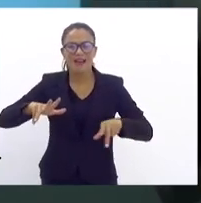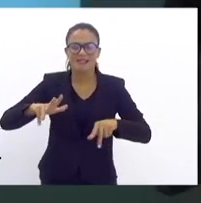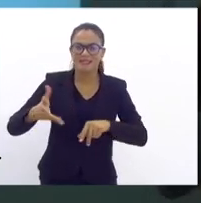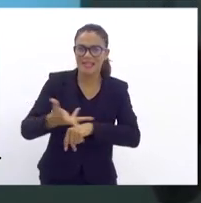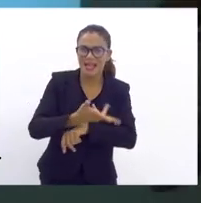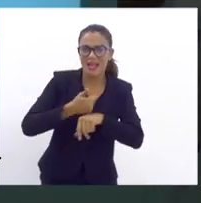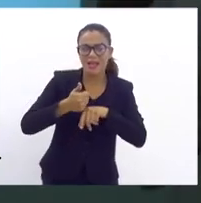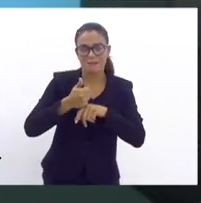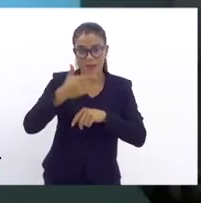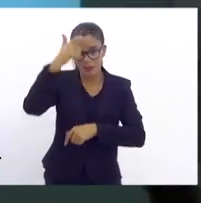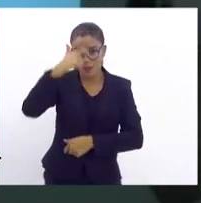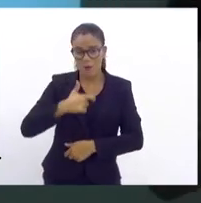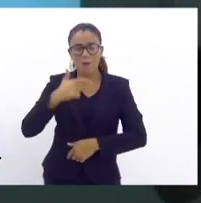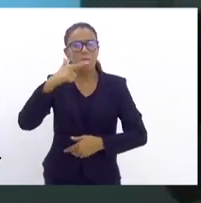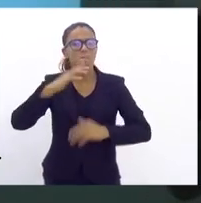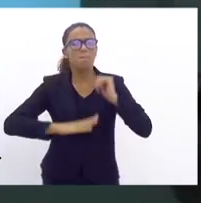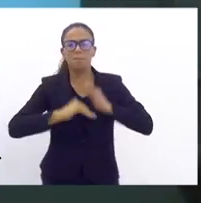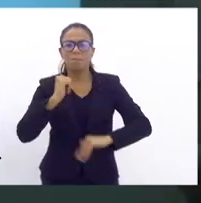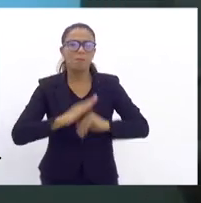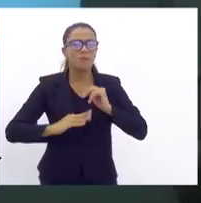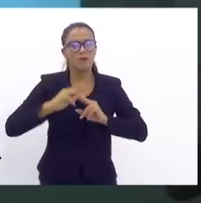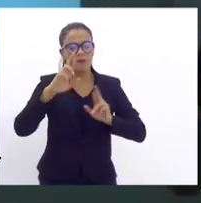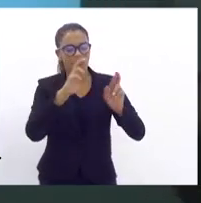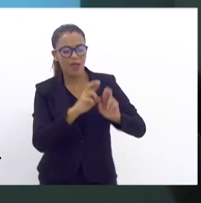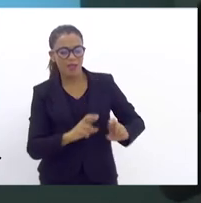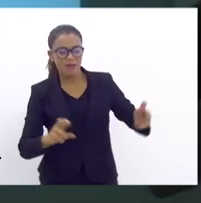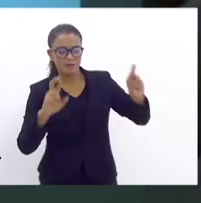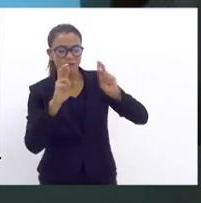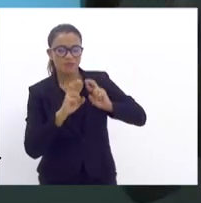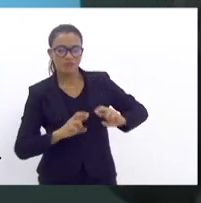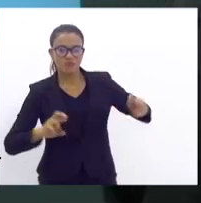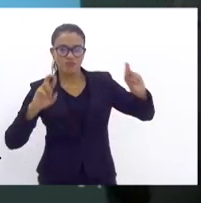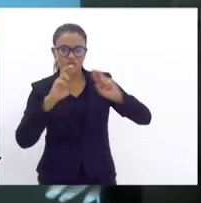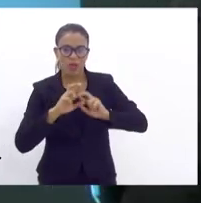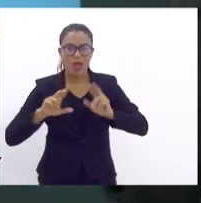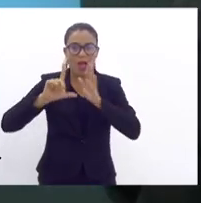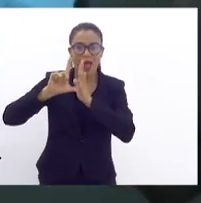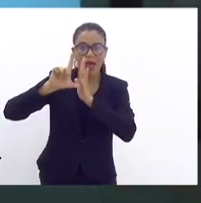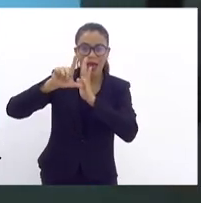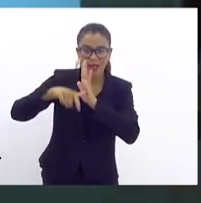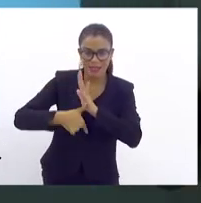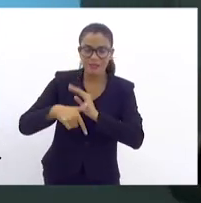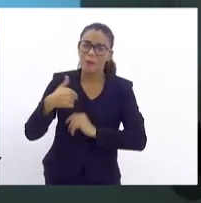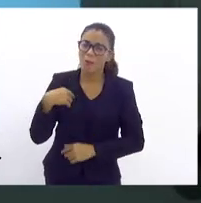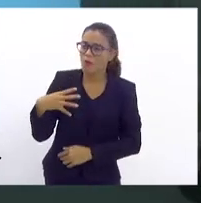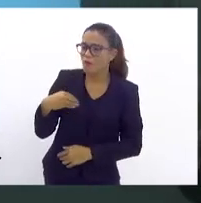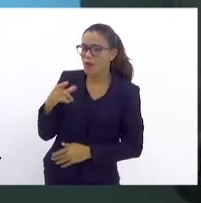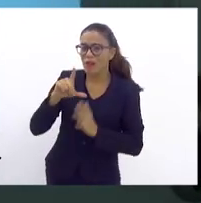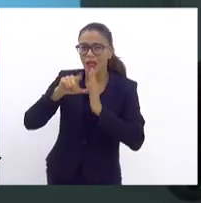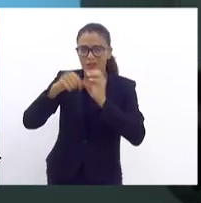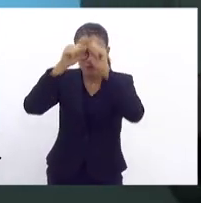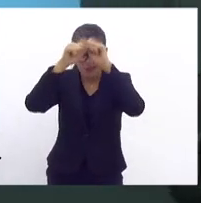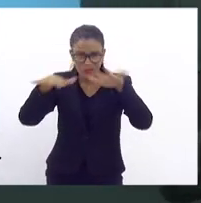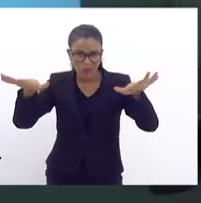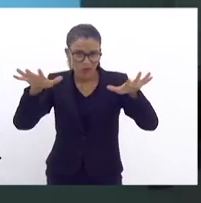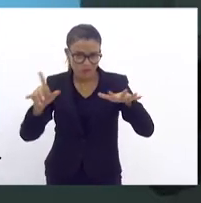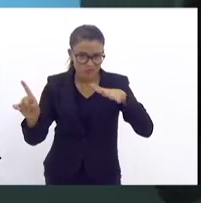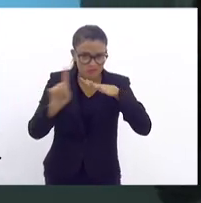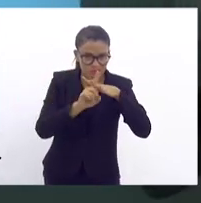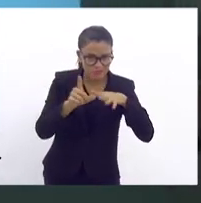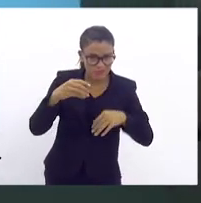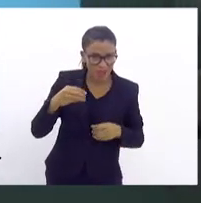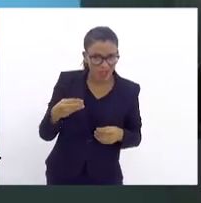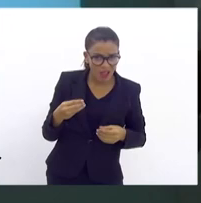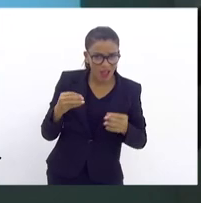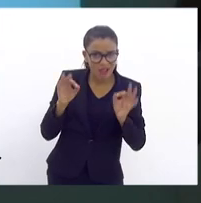profissional habilitado vai observar e está no em atraso Glaucia o meu filho está dentro transtorno especta autista não